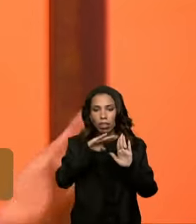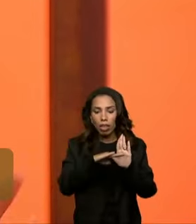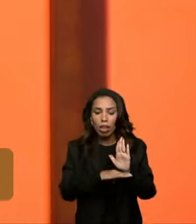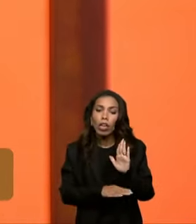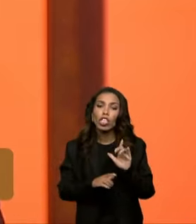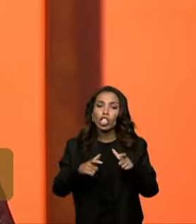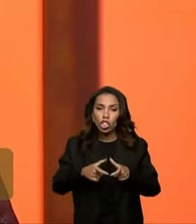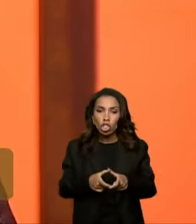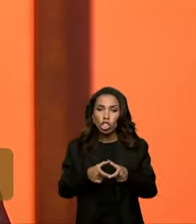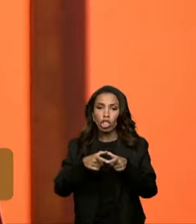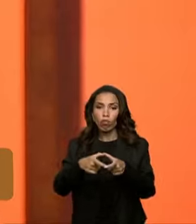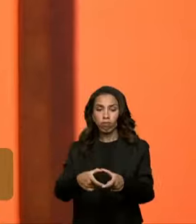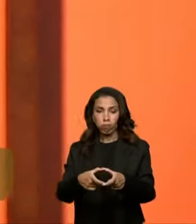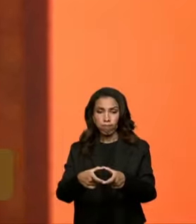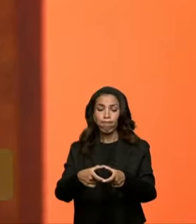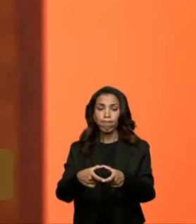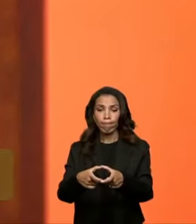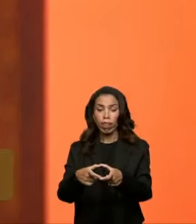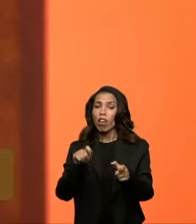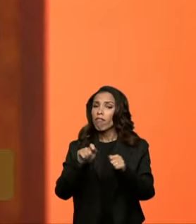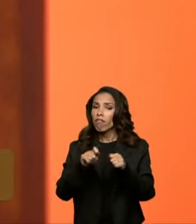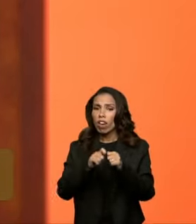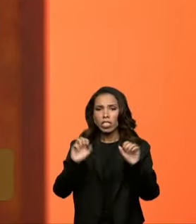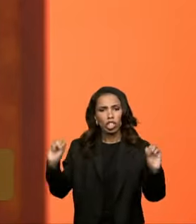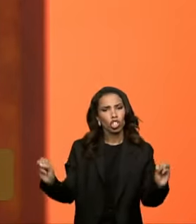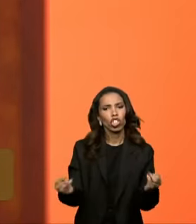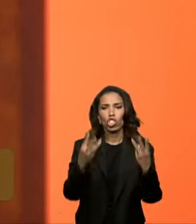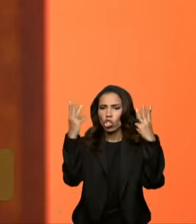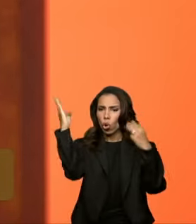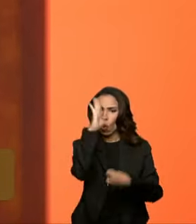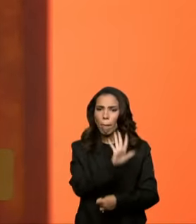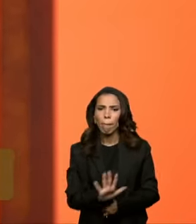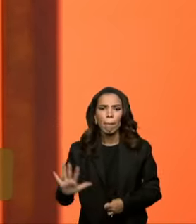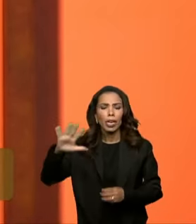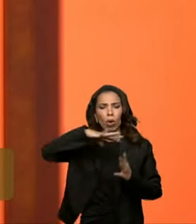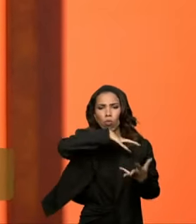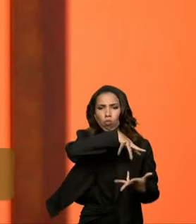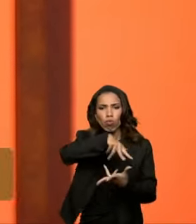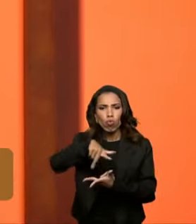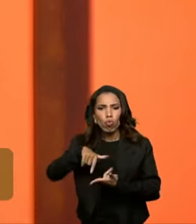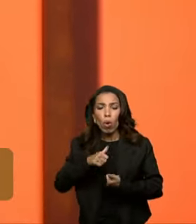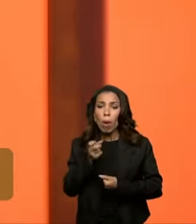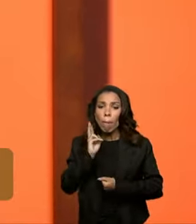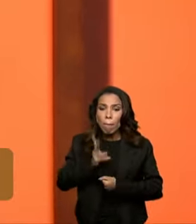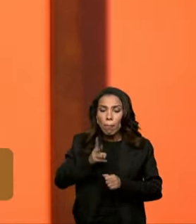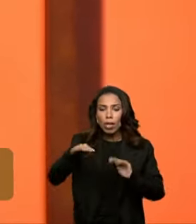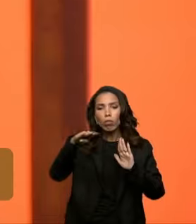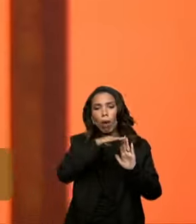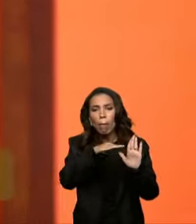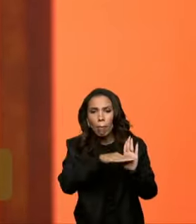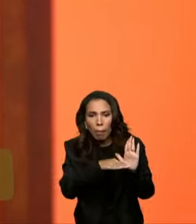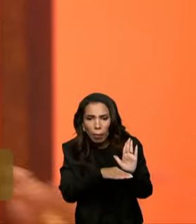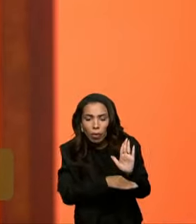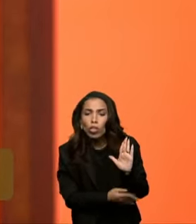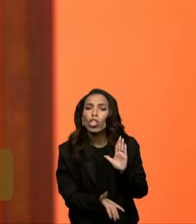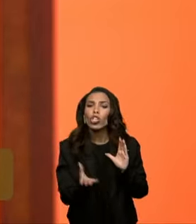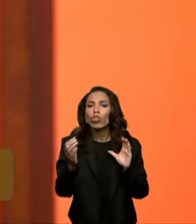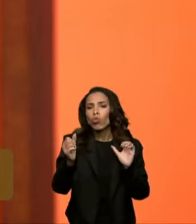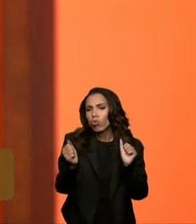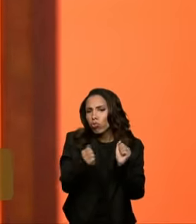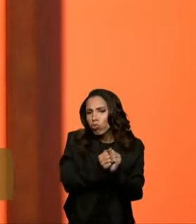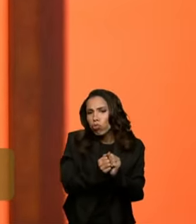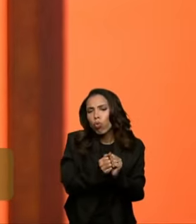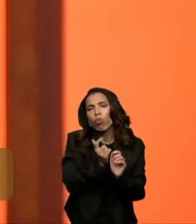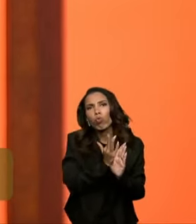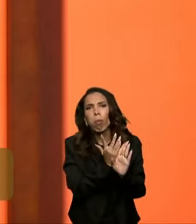CD para você fazer shows pelo Brasil, pelo mundo, com aquele repertório do CD, junto com os clássicos